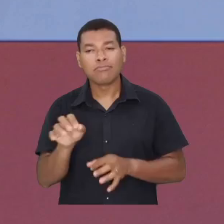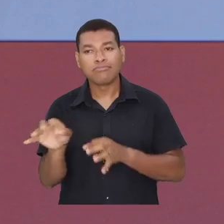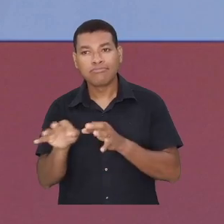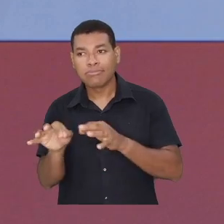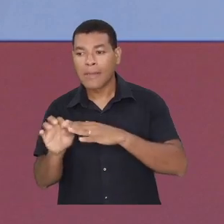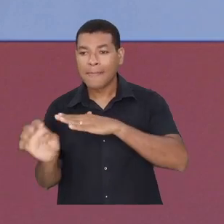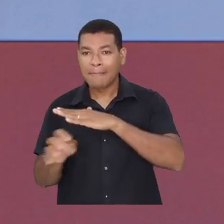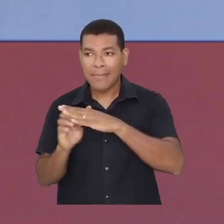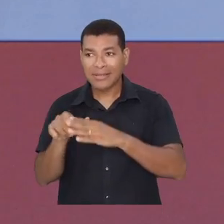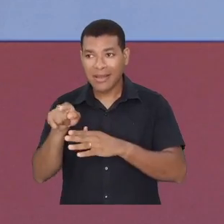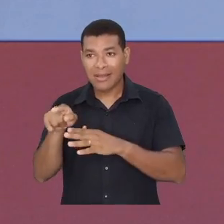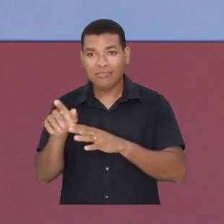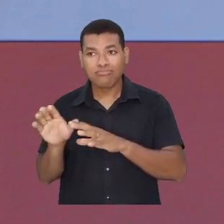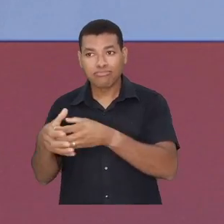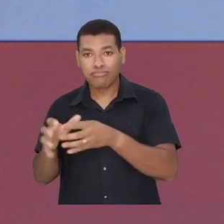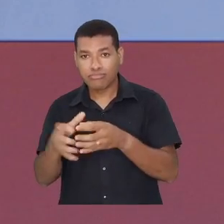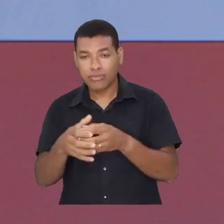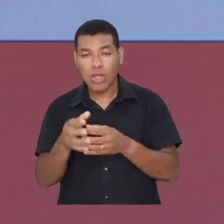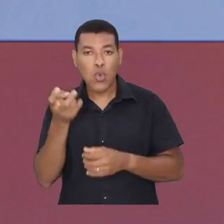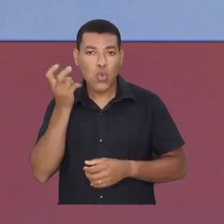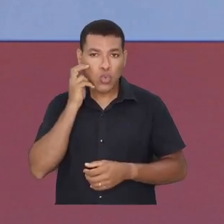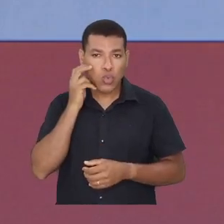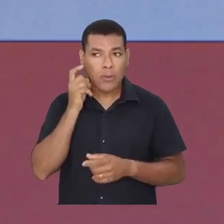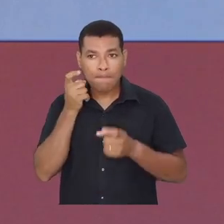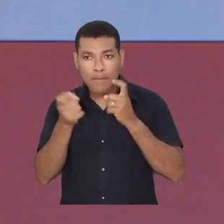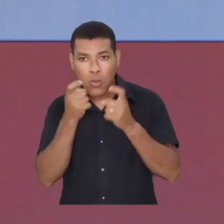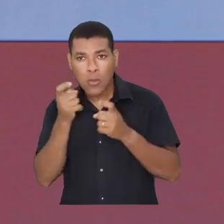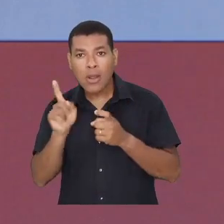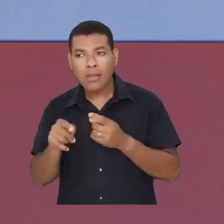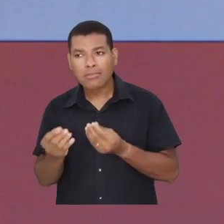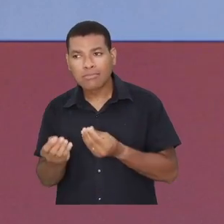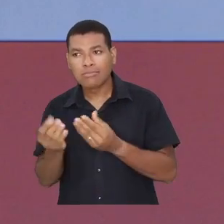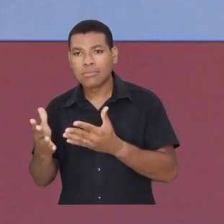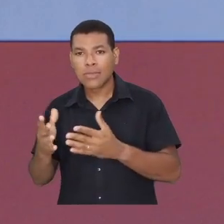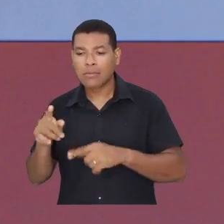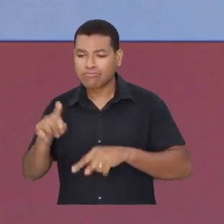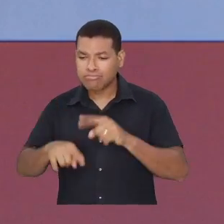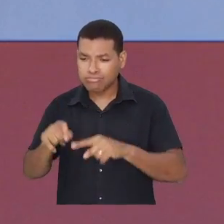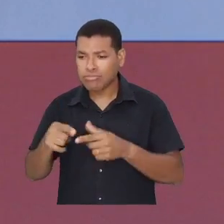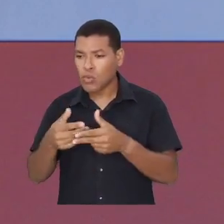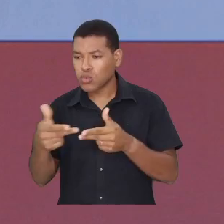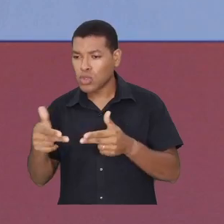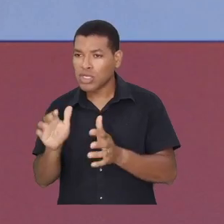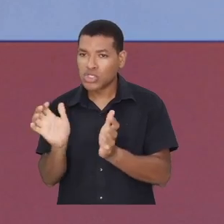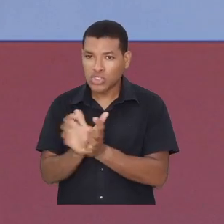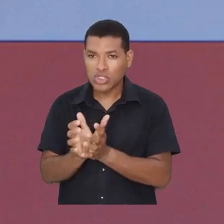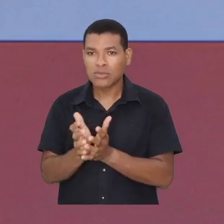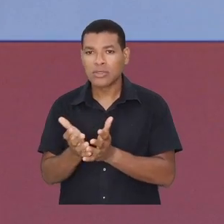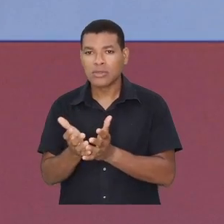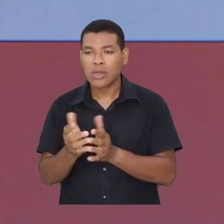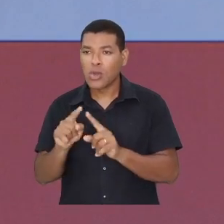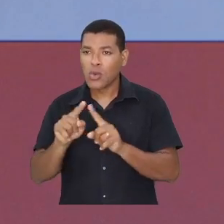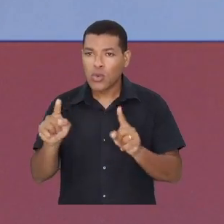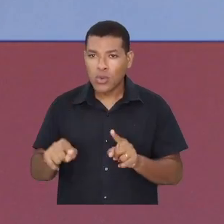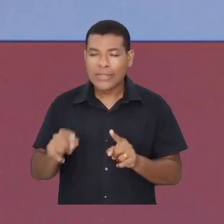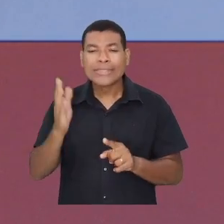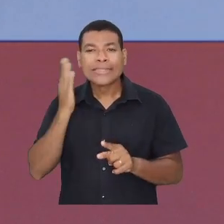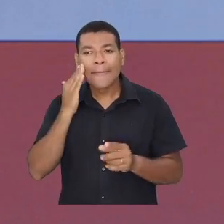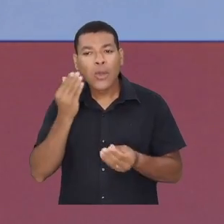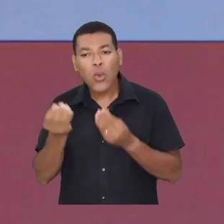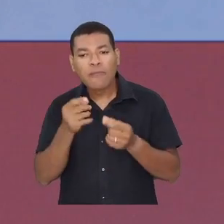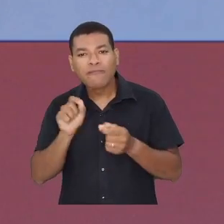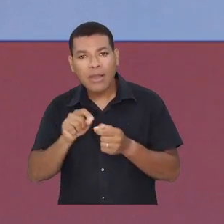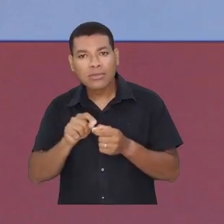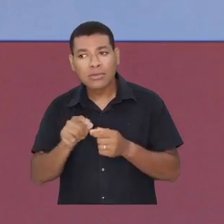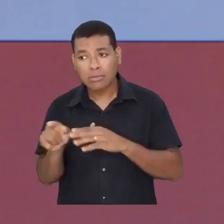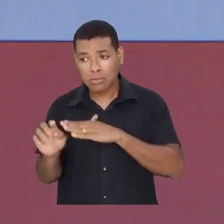e são culturas que se preocupam muito em dar todo o ferramental, né, para os seus times, para os colaboradores, para saberem o que fazerem, né,